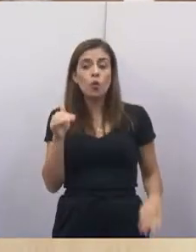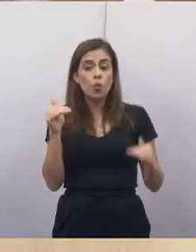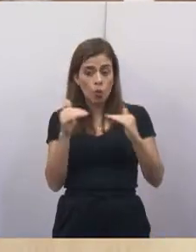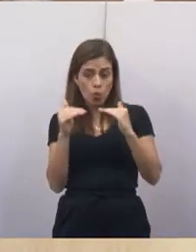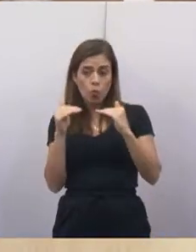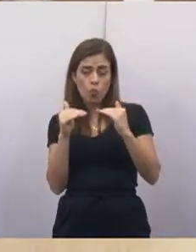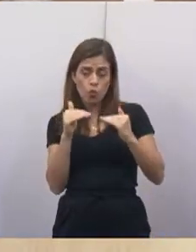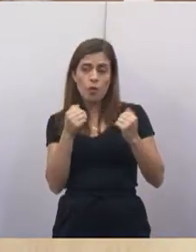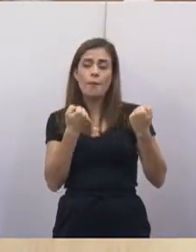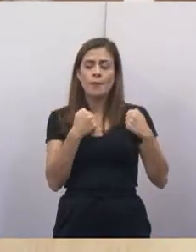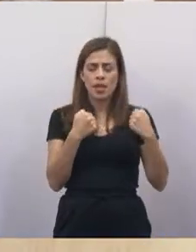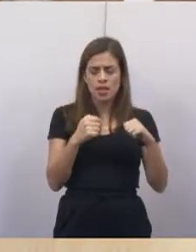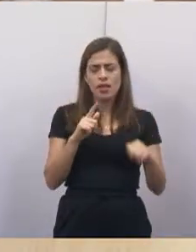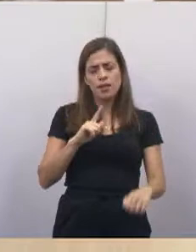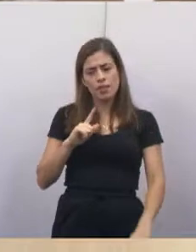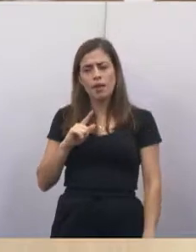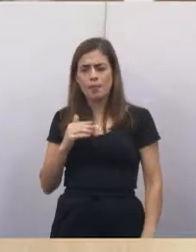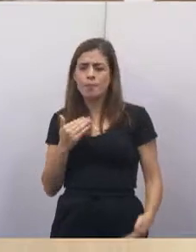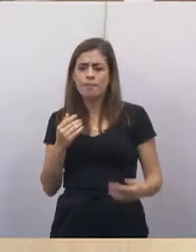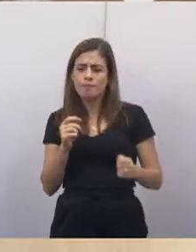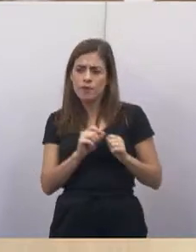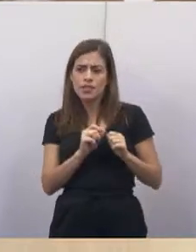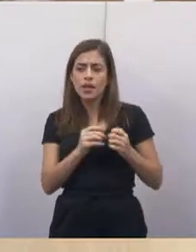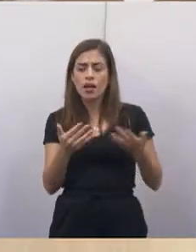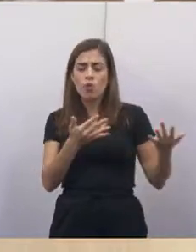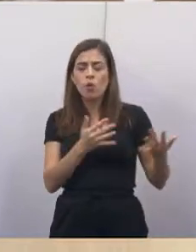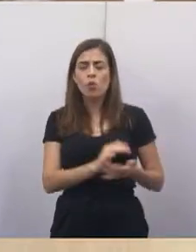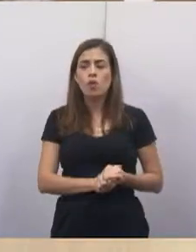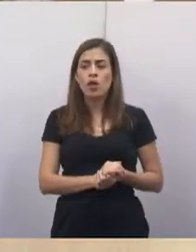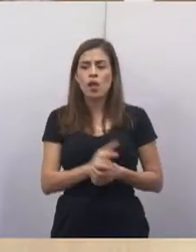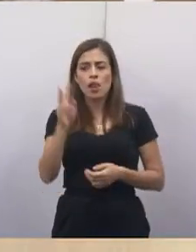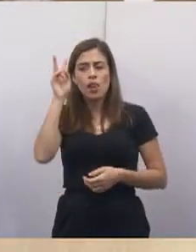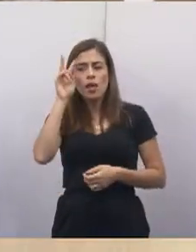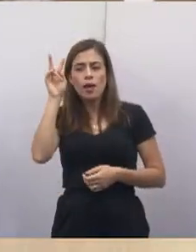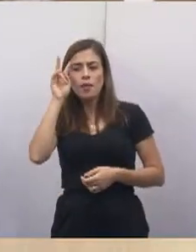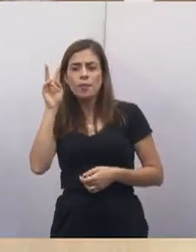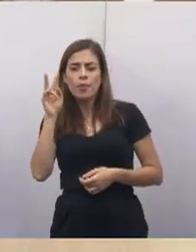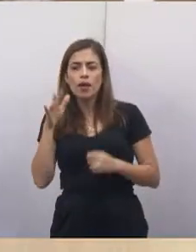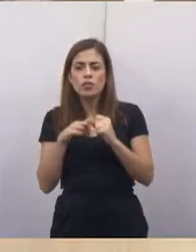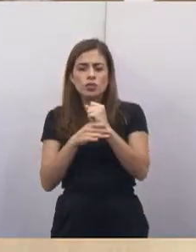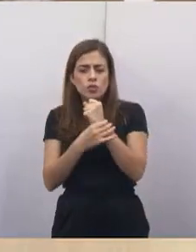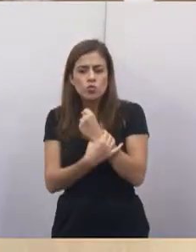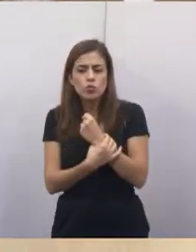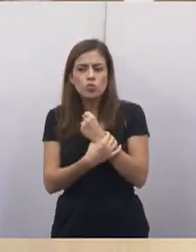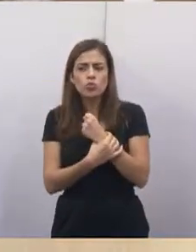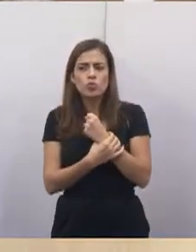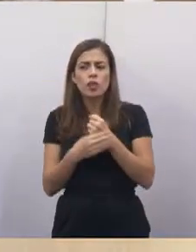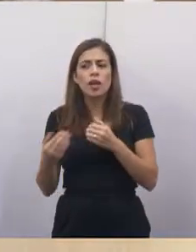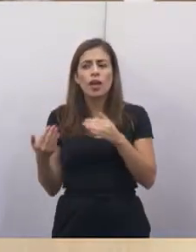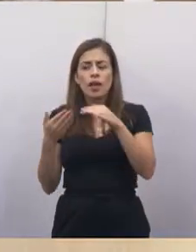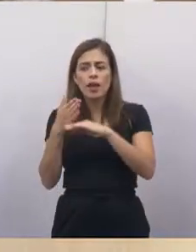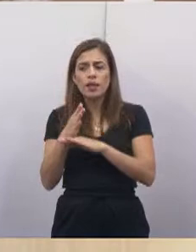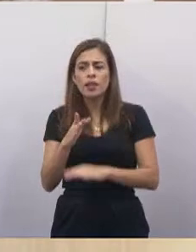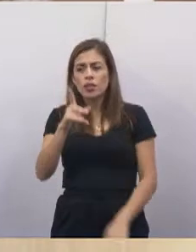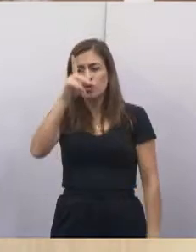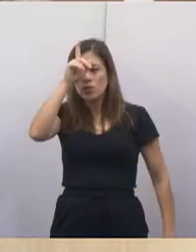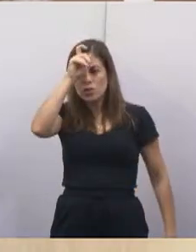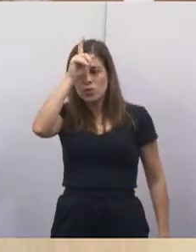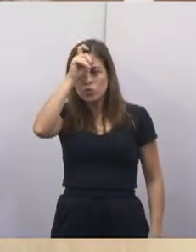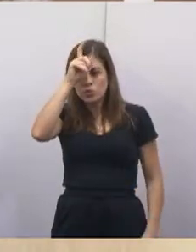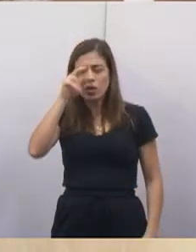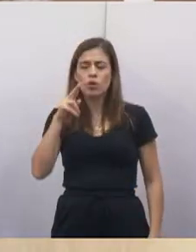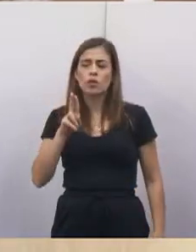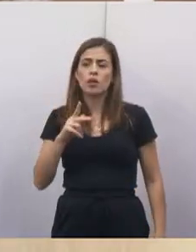tem que sim ser tomada uma precaução, mas que as pessoas lembrassem que o lugar que ela está mais segura é dentro da UPA, quando ela chega lá, porque ela está de